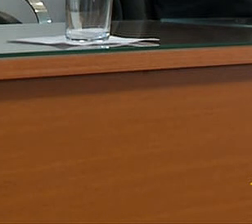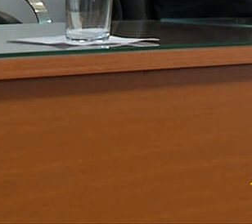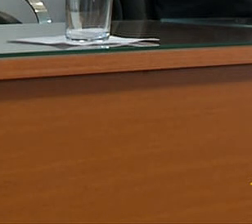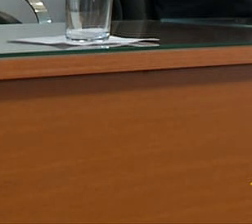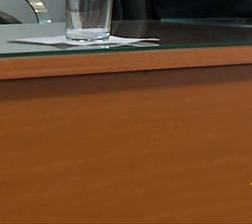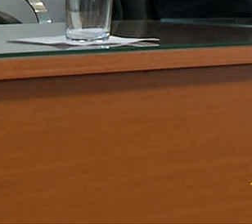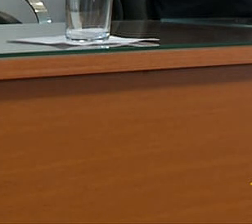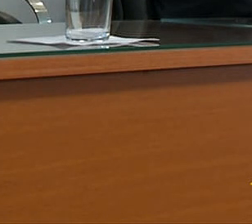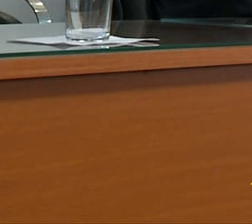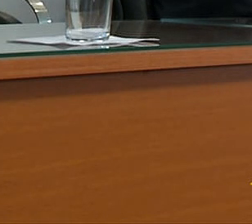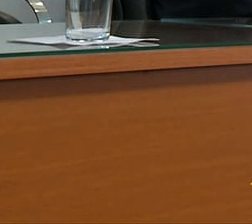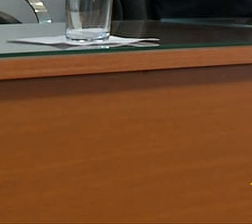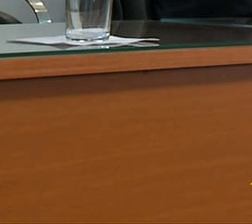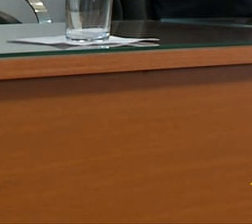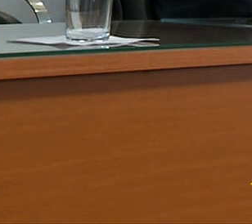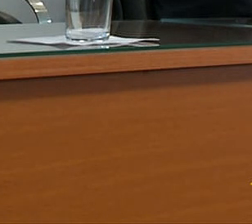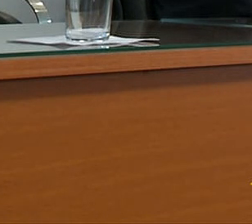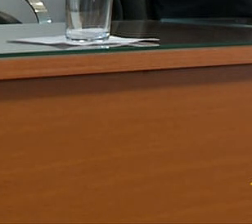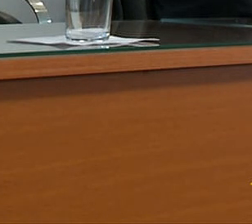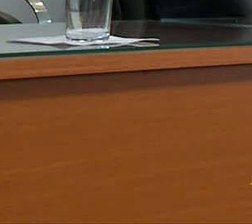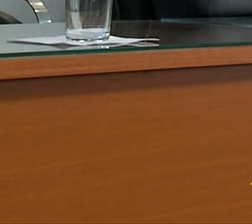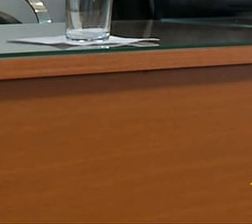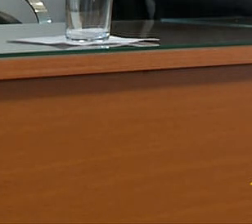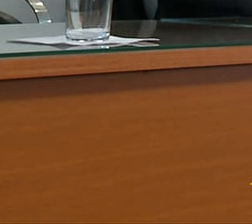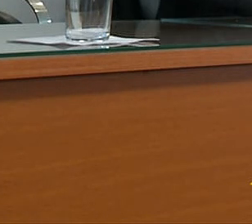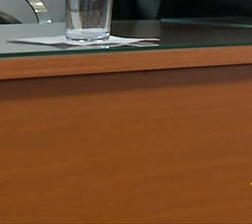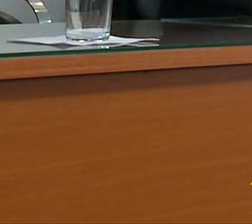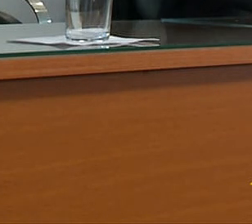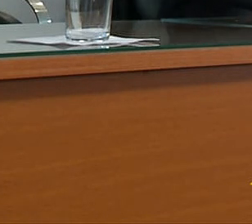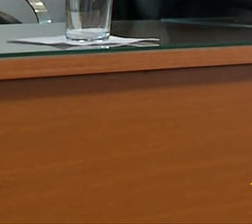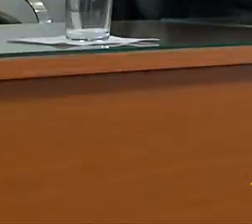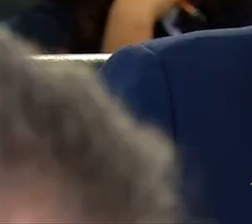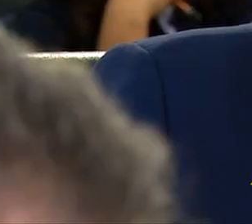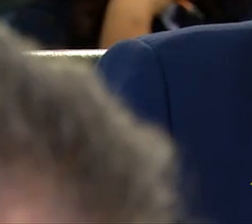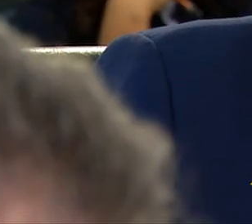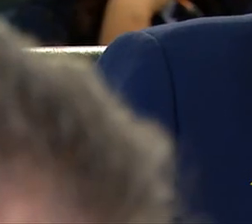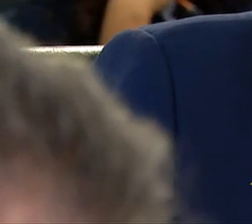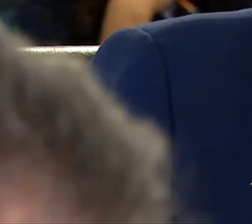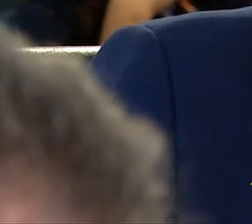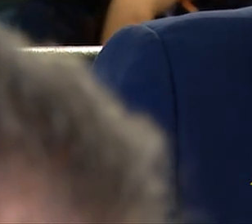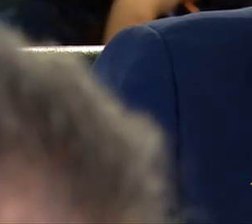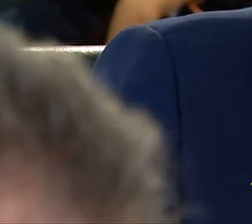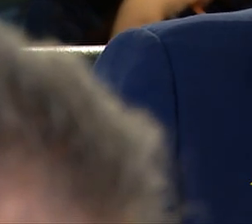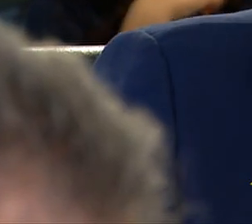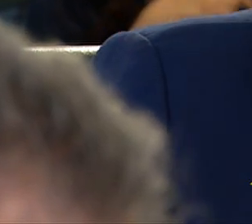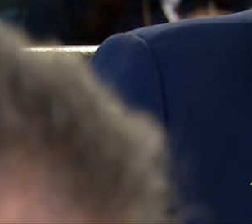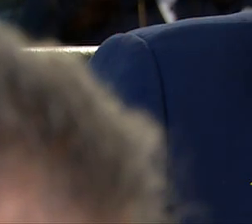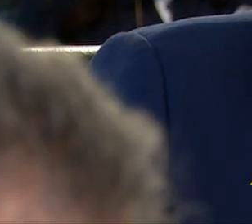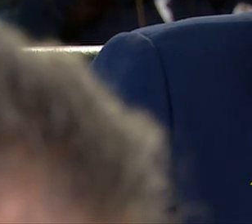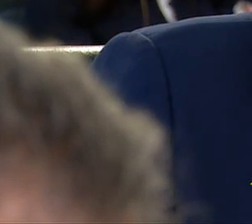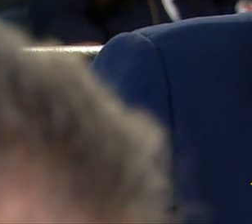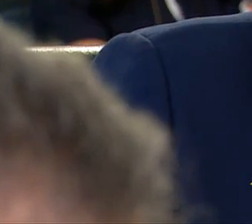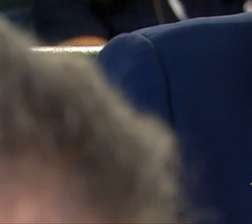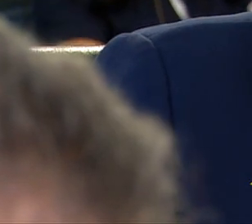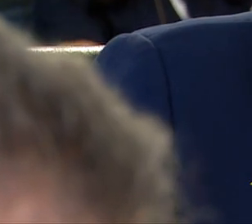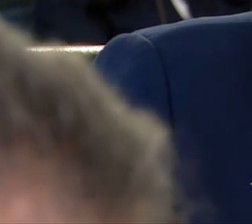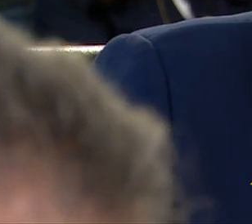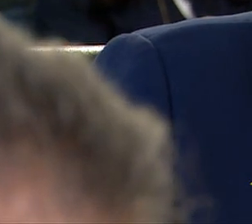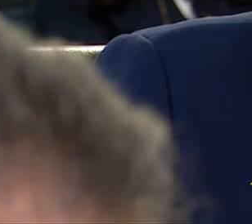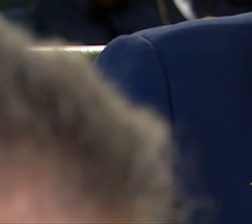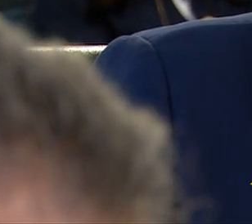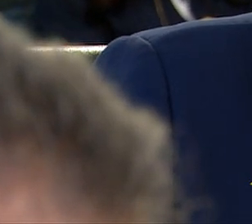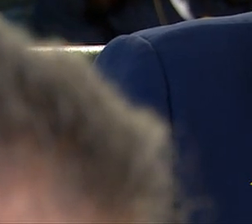anterior, outras receitas, 2019, 2.502.000. E 2020, 10.220. Por que